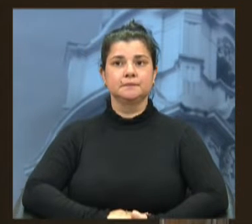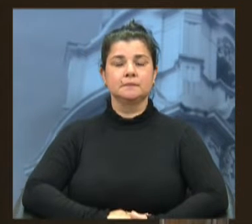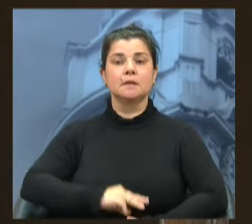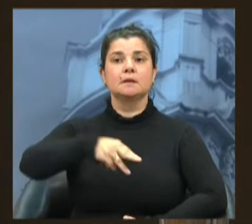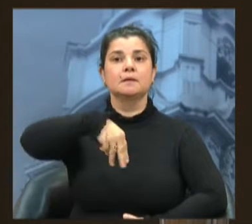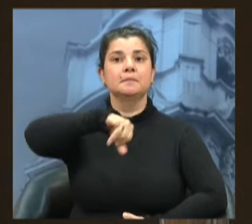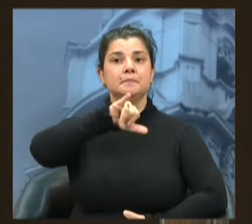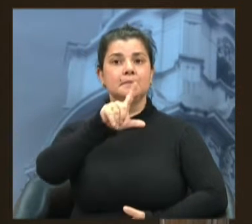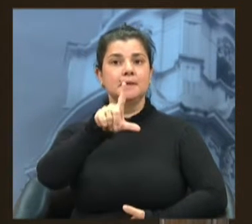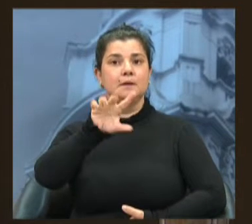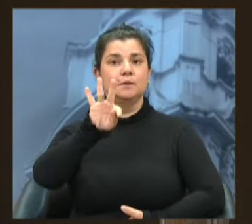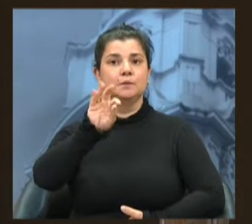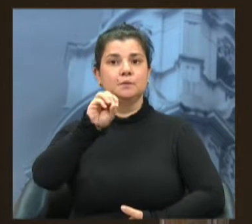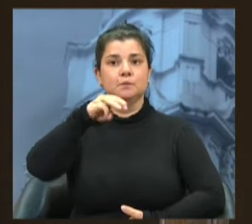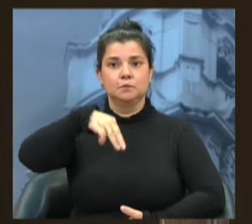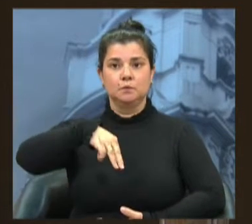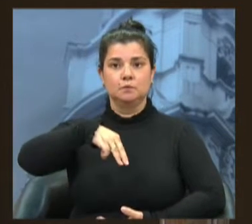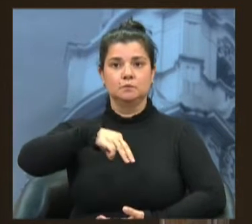Milton Gerson.